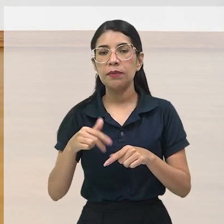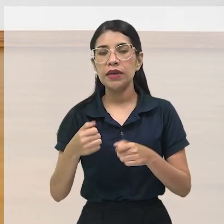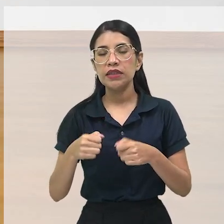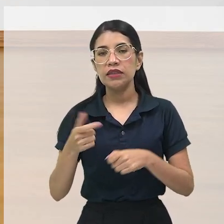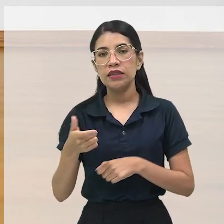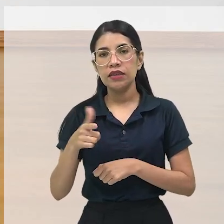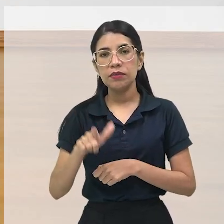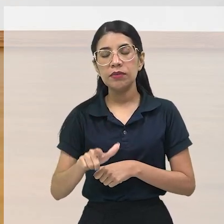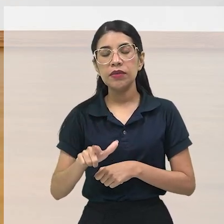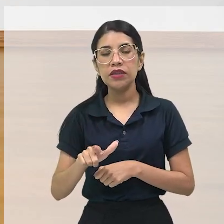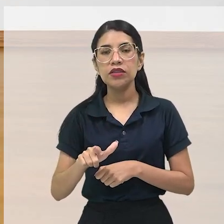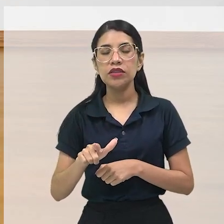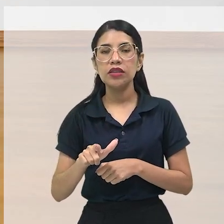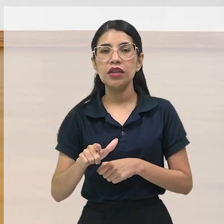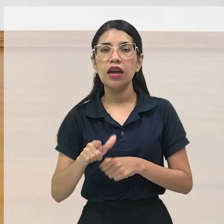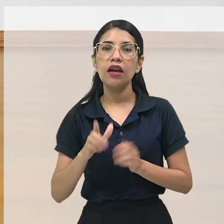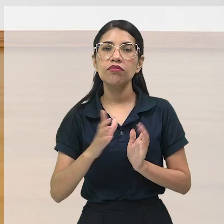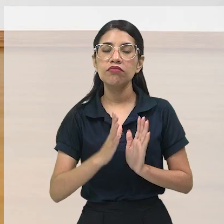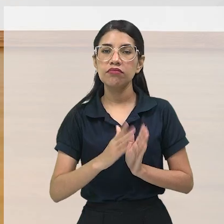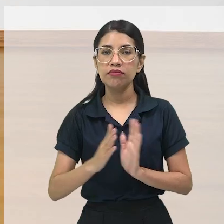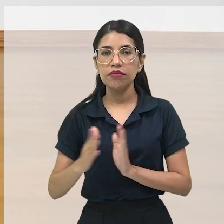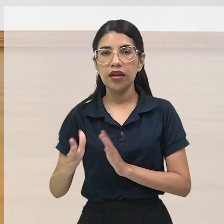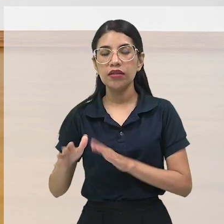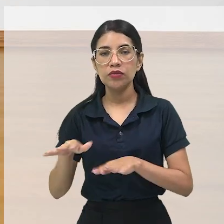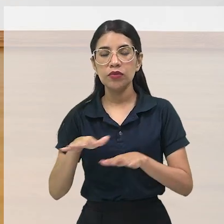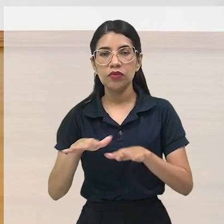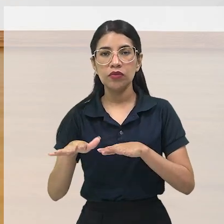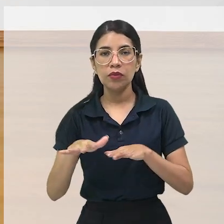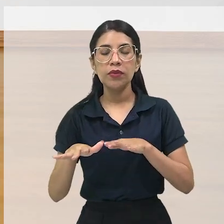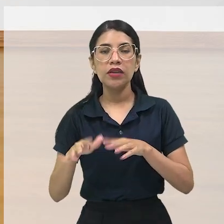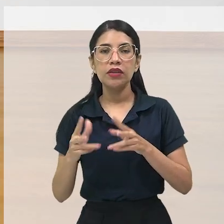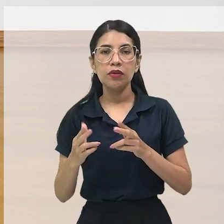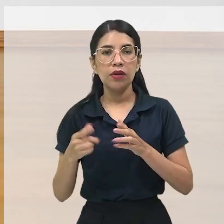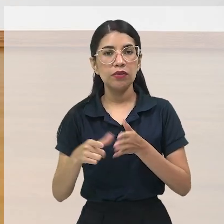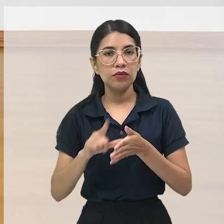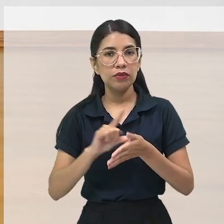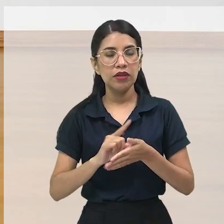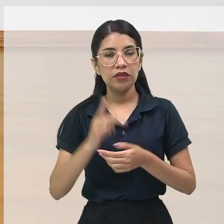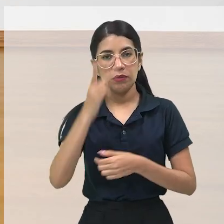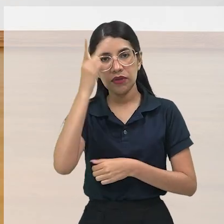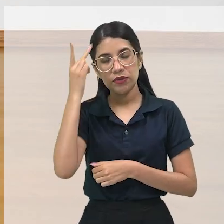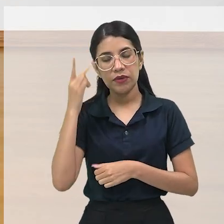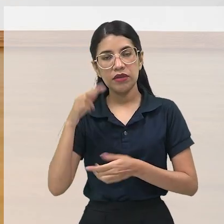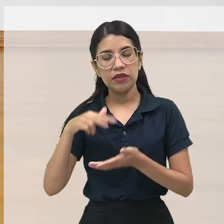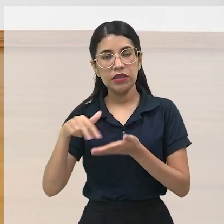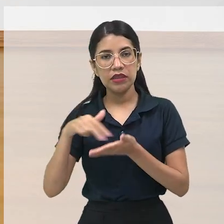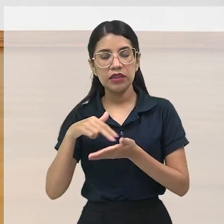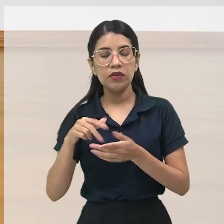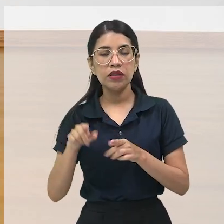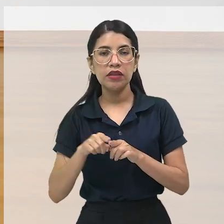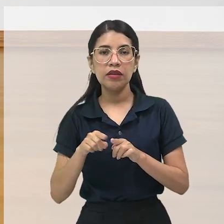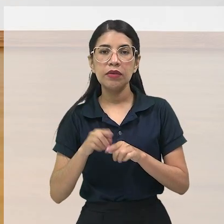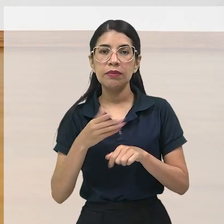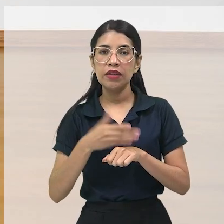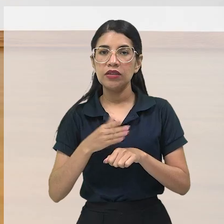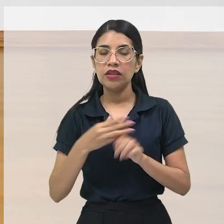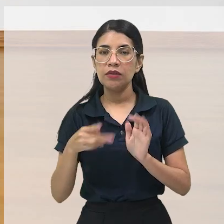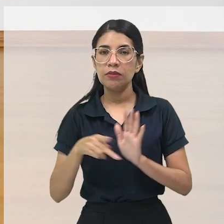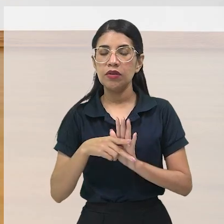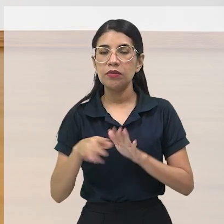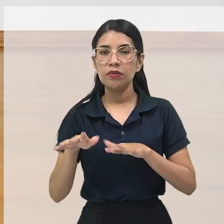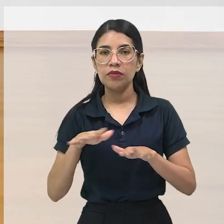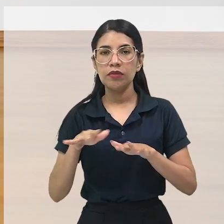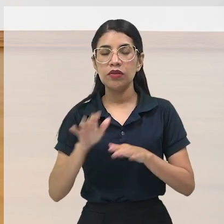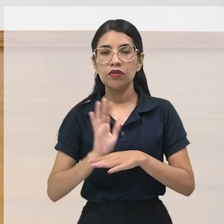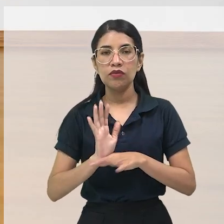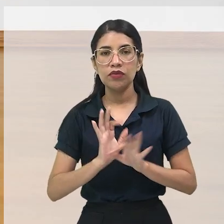né, conseguir fazer a sequência do dançarino anterior e colocar ali a sua performance em prática também. Vamos ver um vídeo